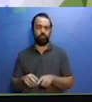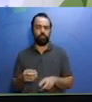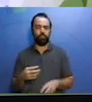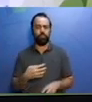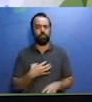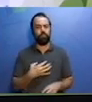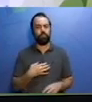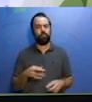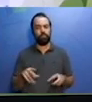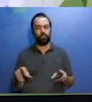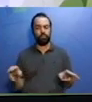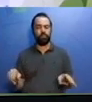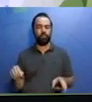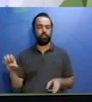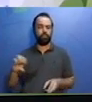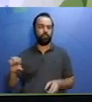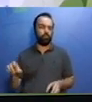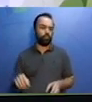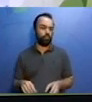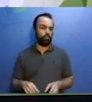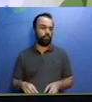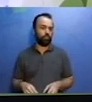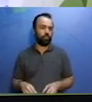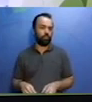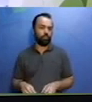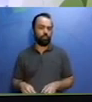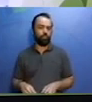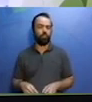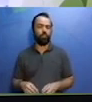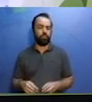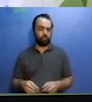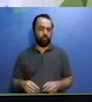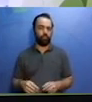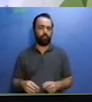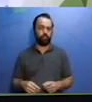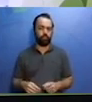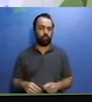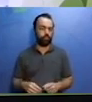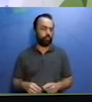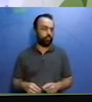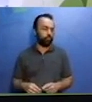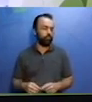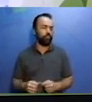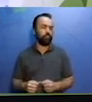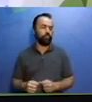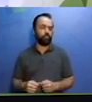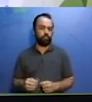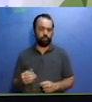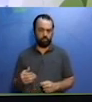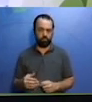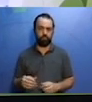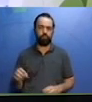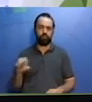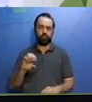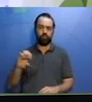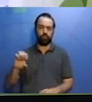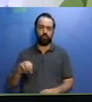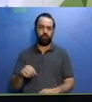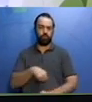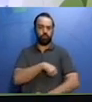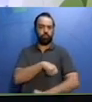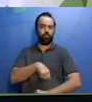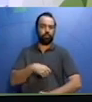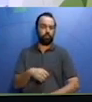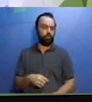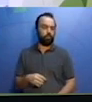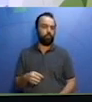nos oceanos, e desse sal a gente tem o sal grosso, é feito o sal grosso. Já o sal de cozinha comum é o cloreto